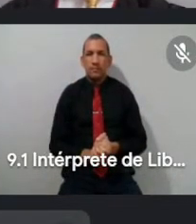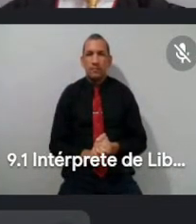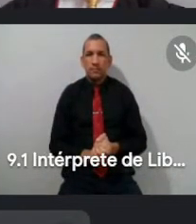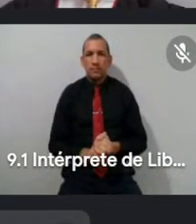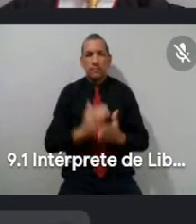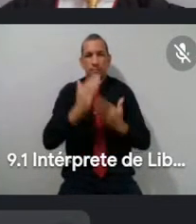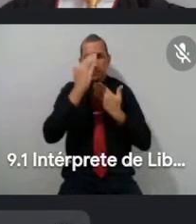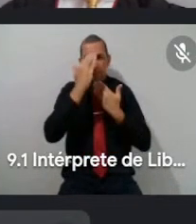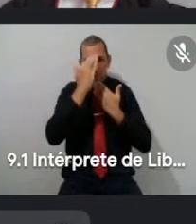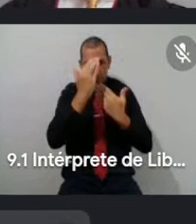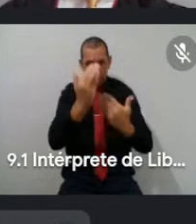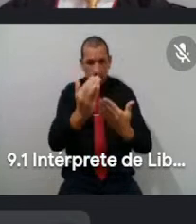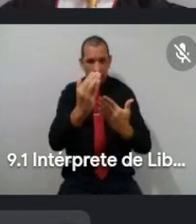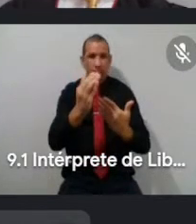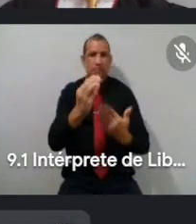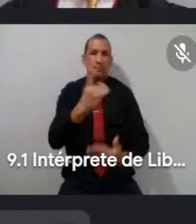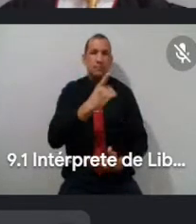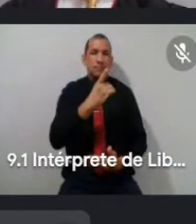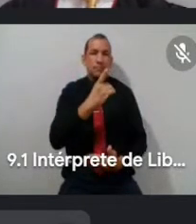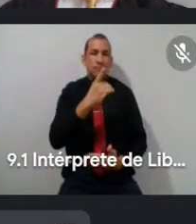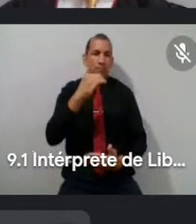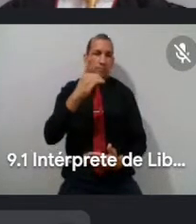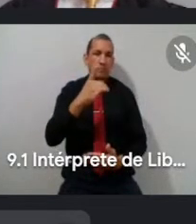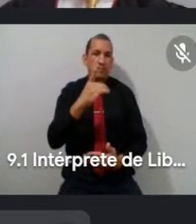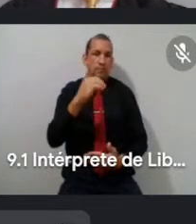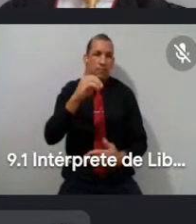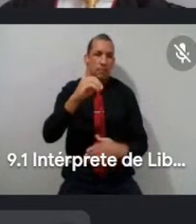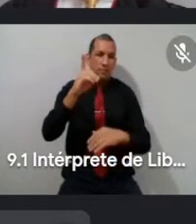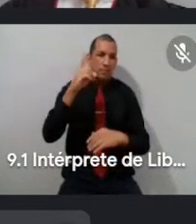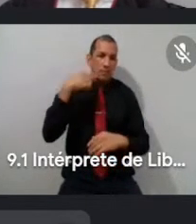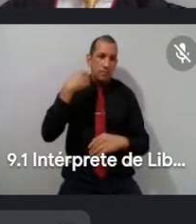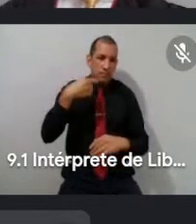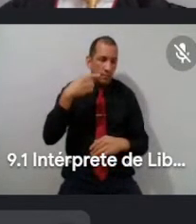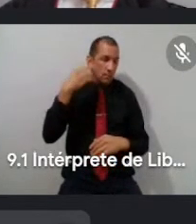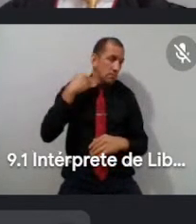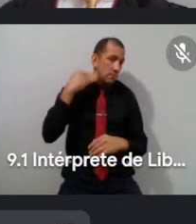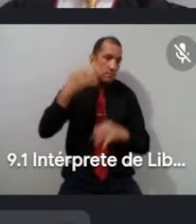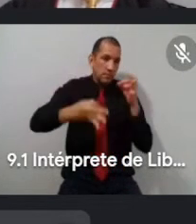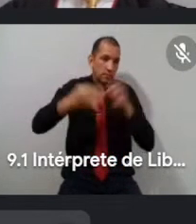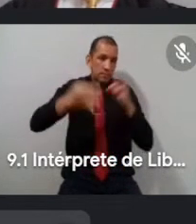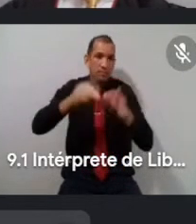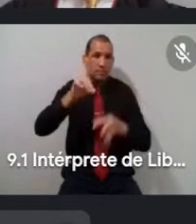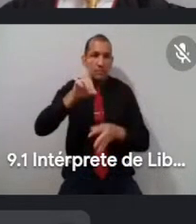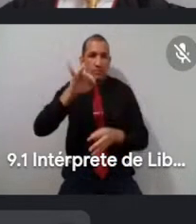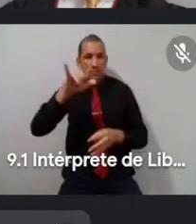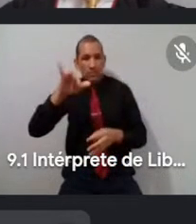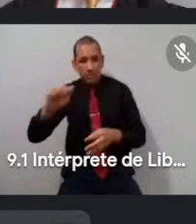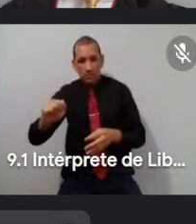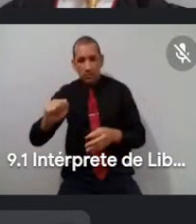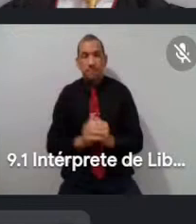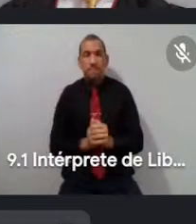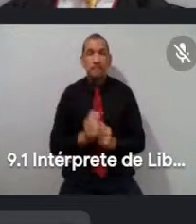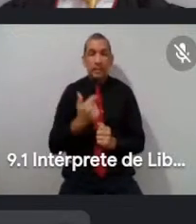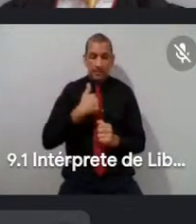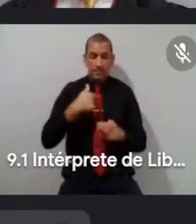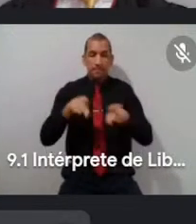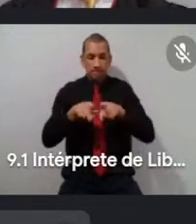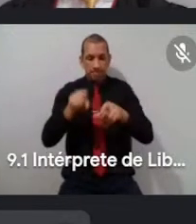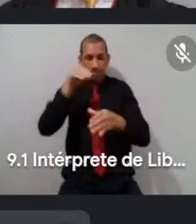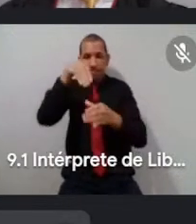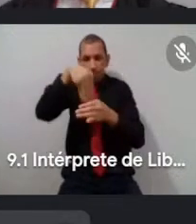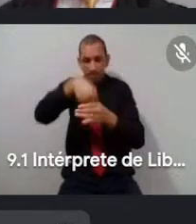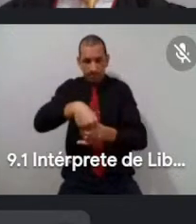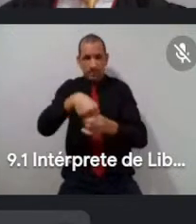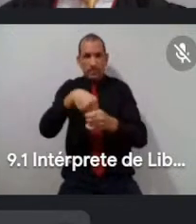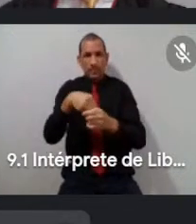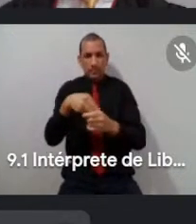e obrigado Dra delícia eu também quero fazer o registo do meu voto É nesse assunto